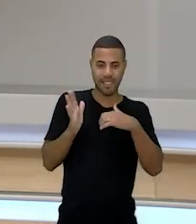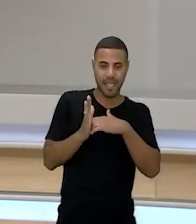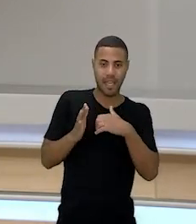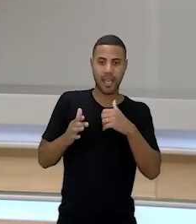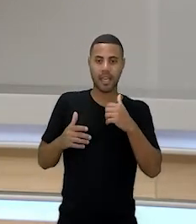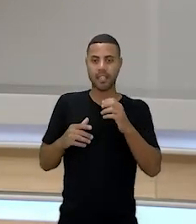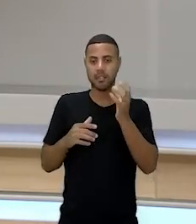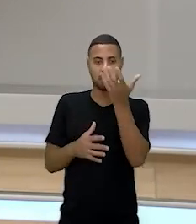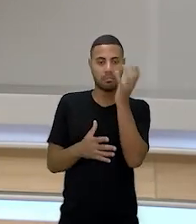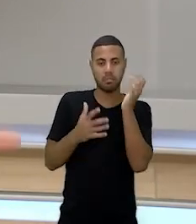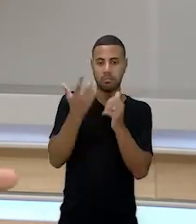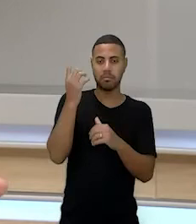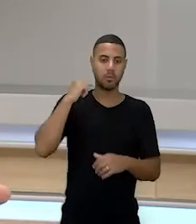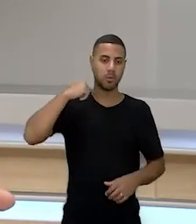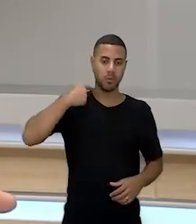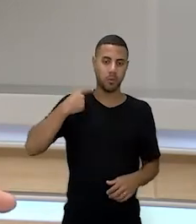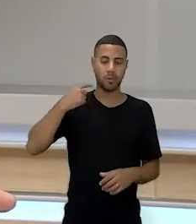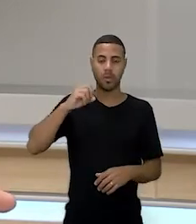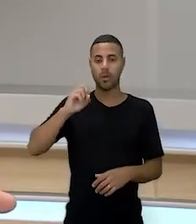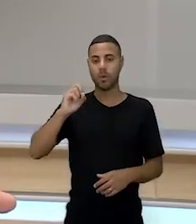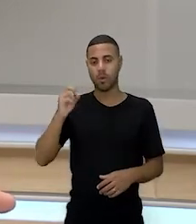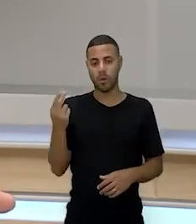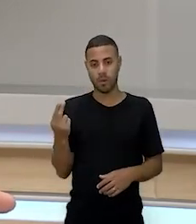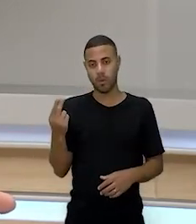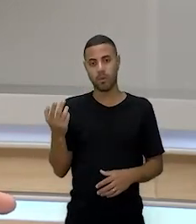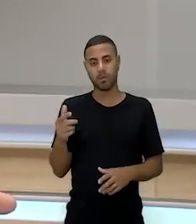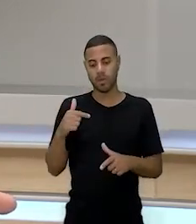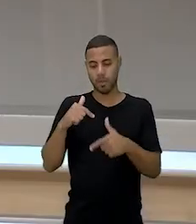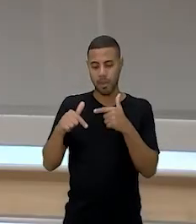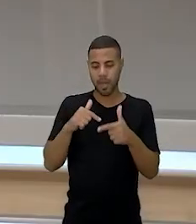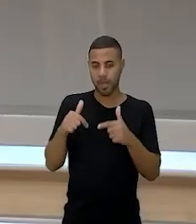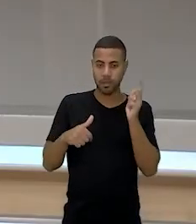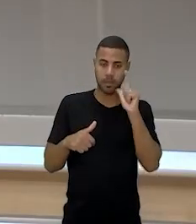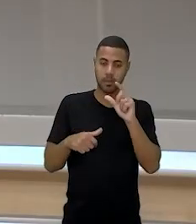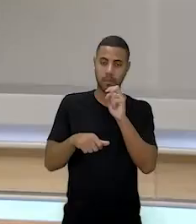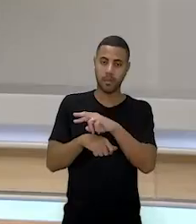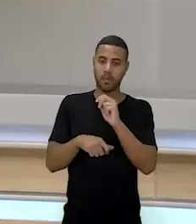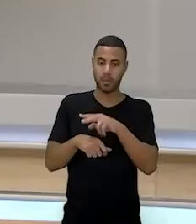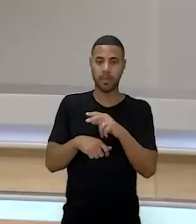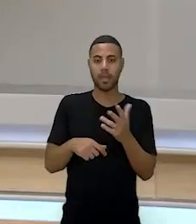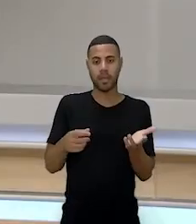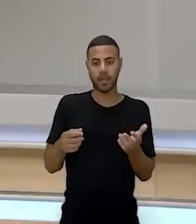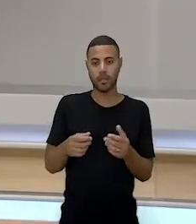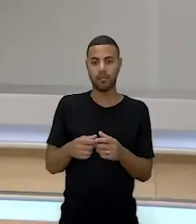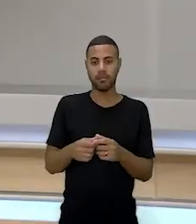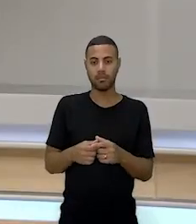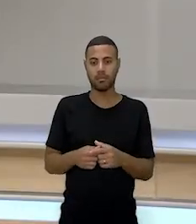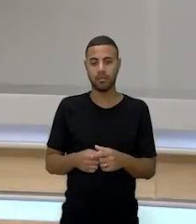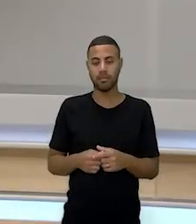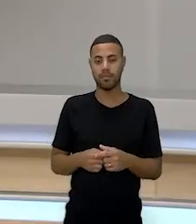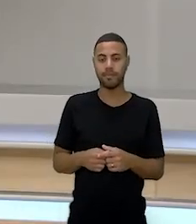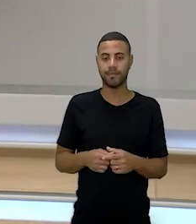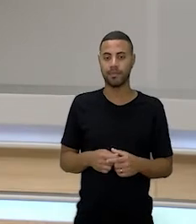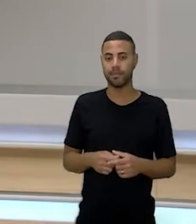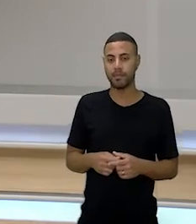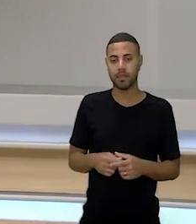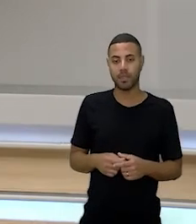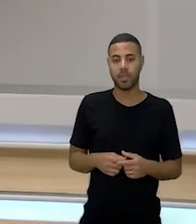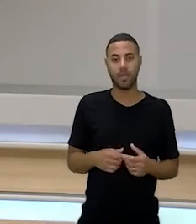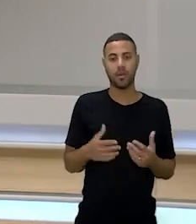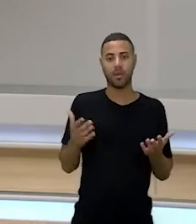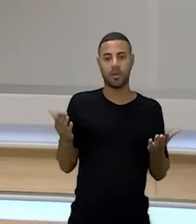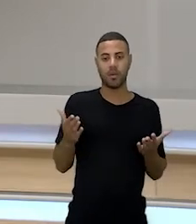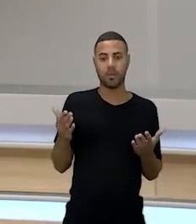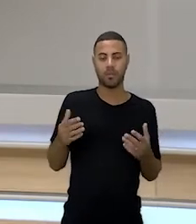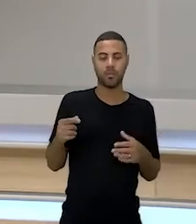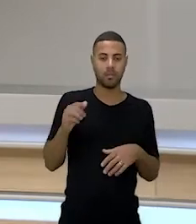né? Então, a gente pega essas... São mineradoras? São mineradoras. Tá. E assim, a gente sabe que assim, hoje em dia, de alguns tempos para